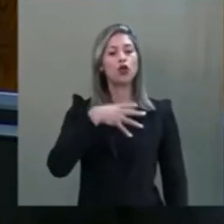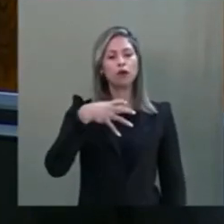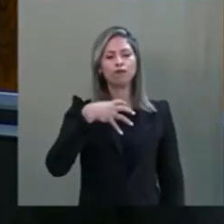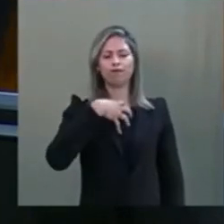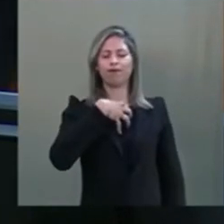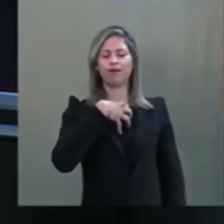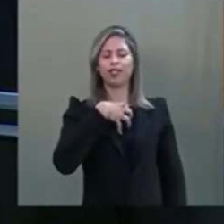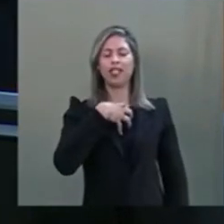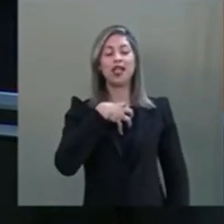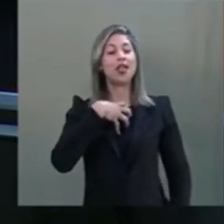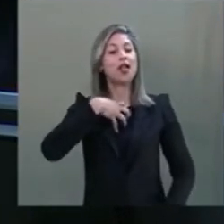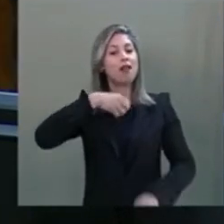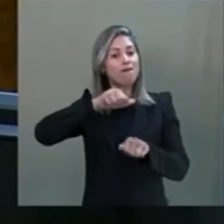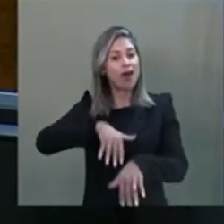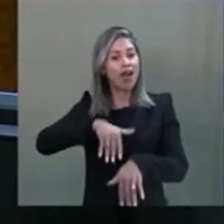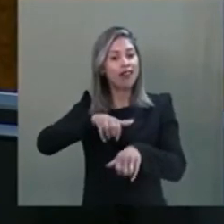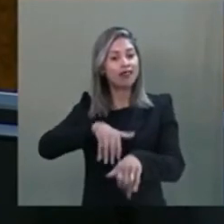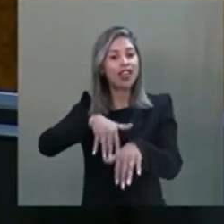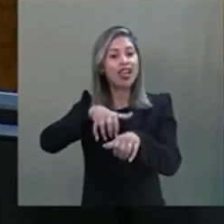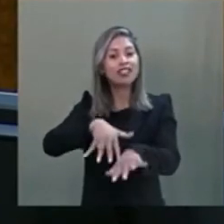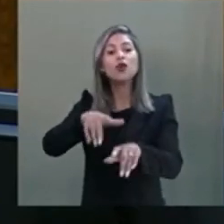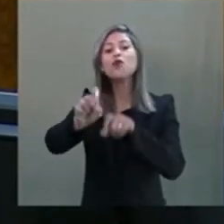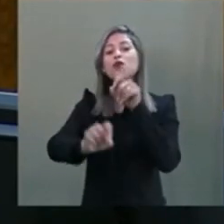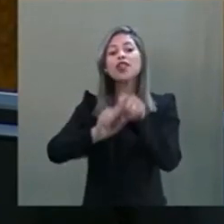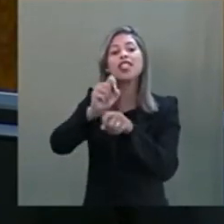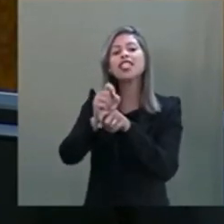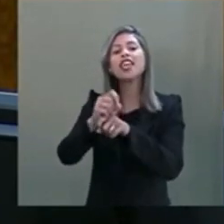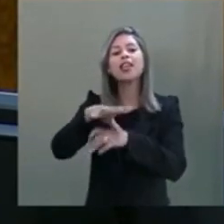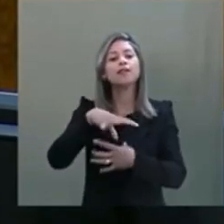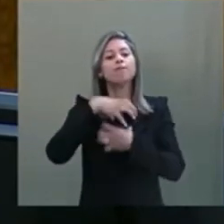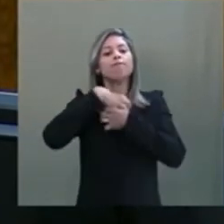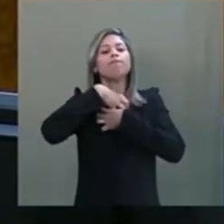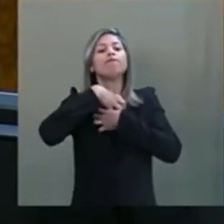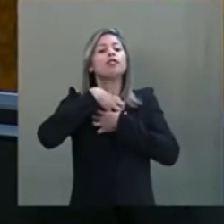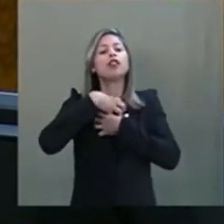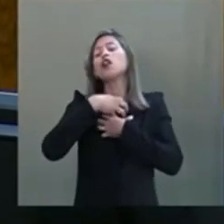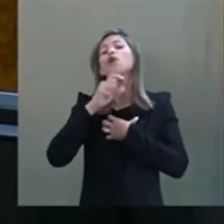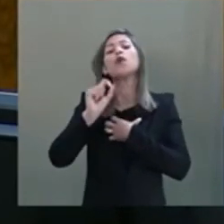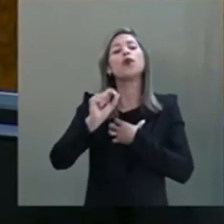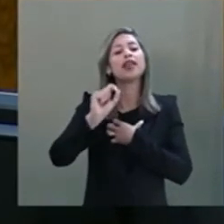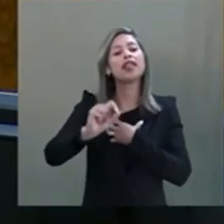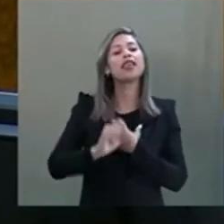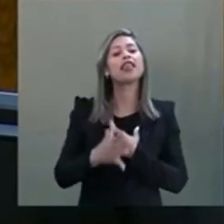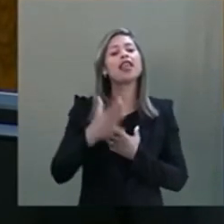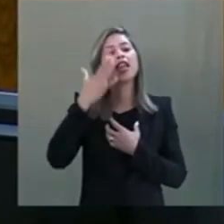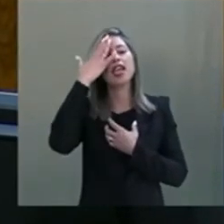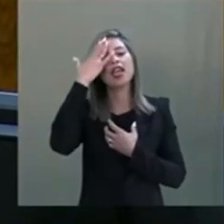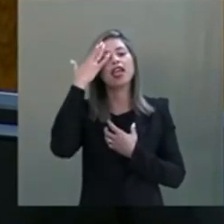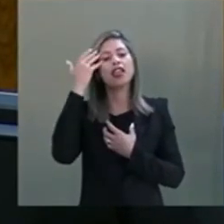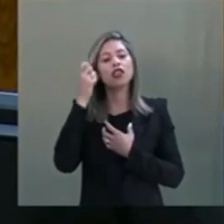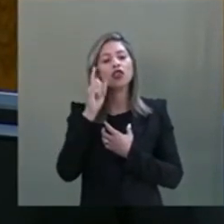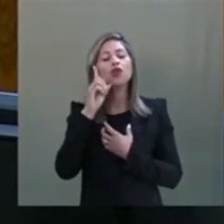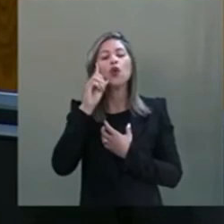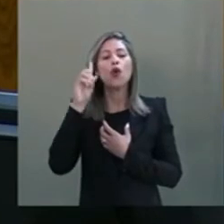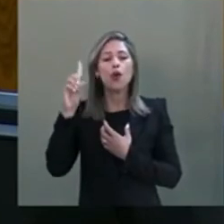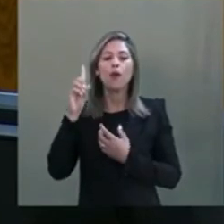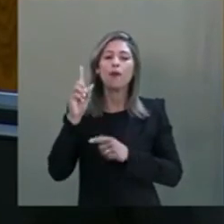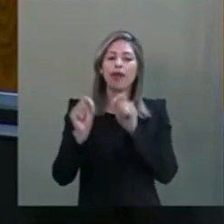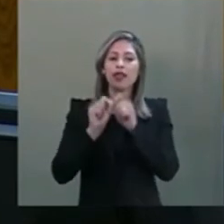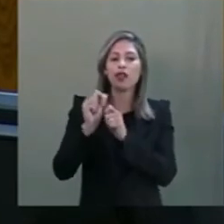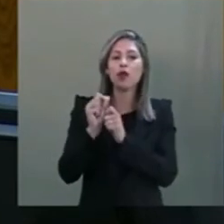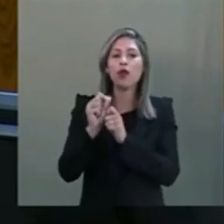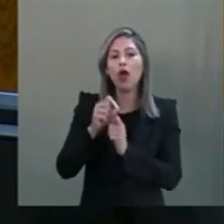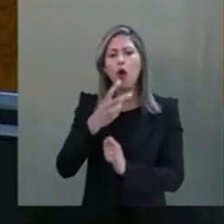cívico que moveram Dom Pedro I a proferir o célebre grito do Ipiranga.